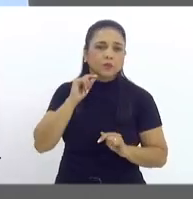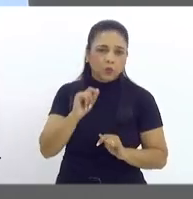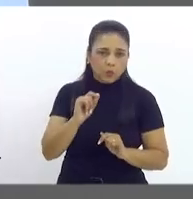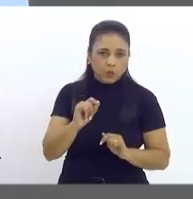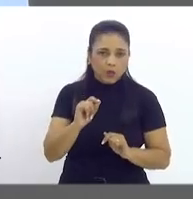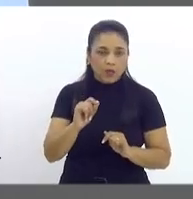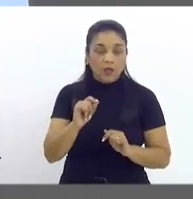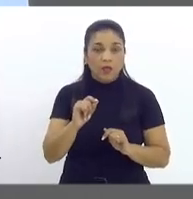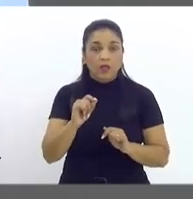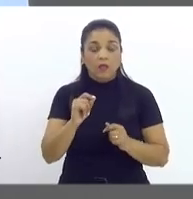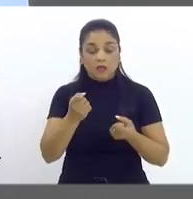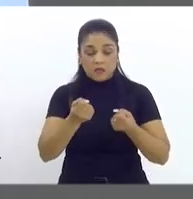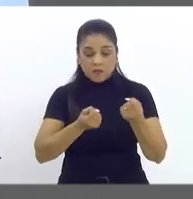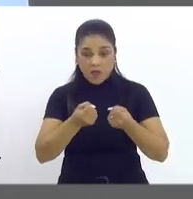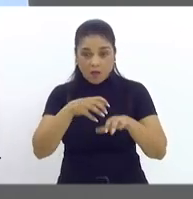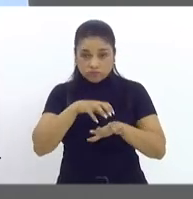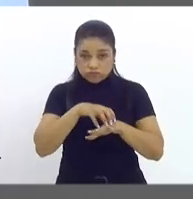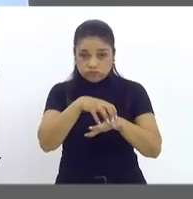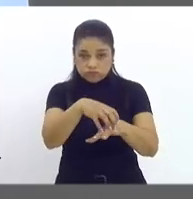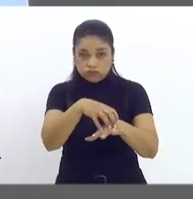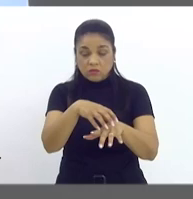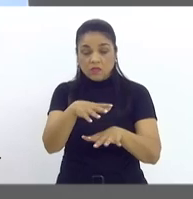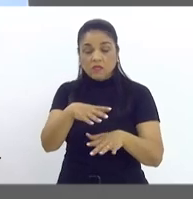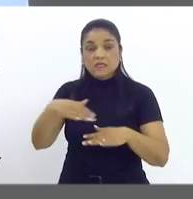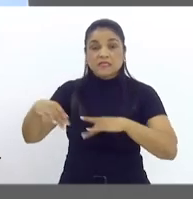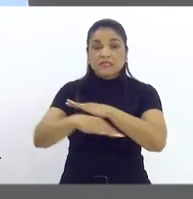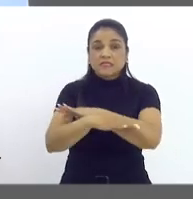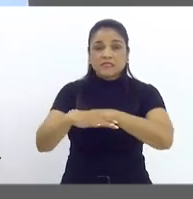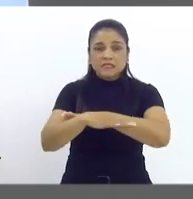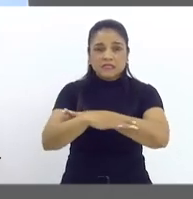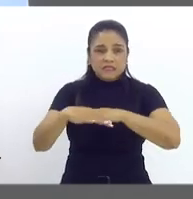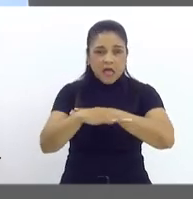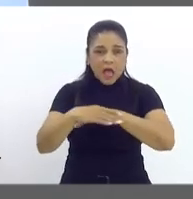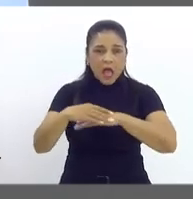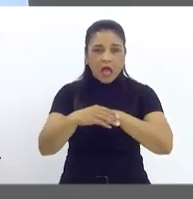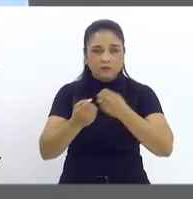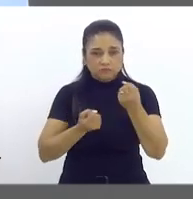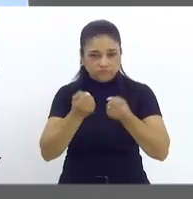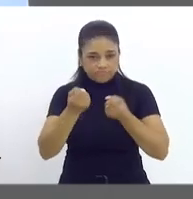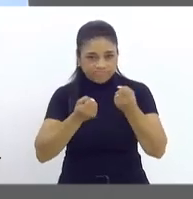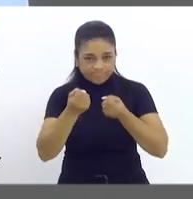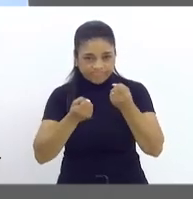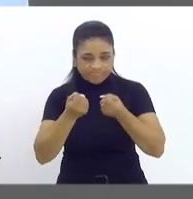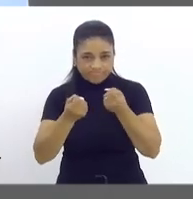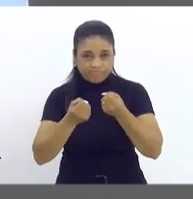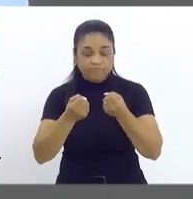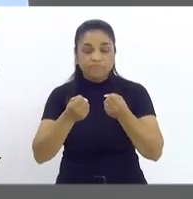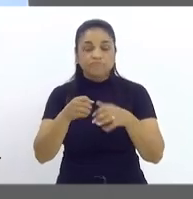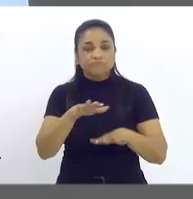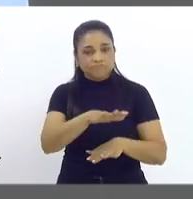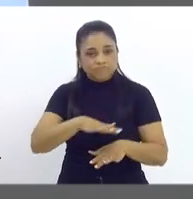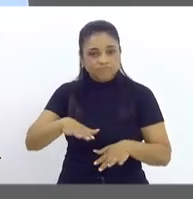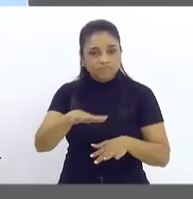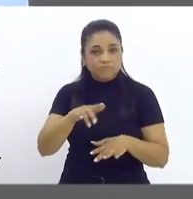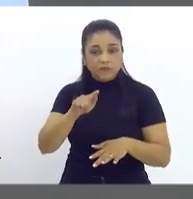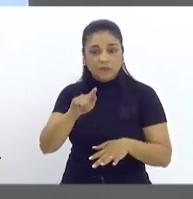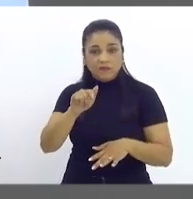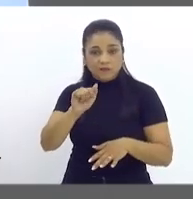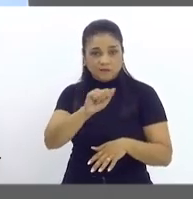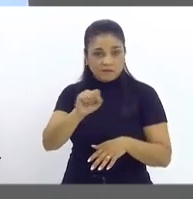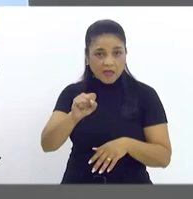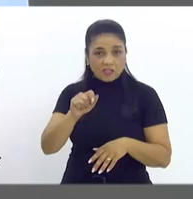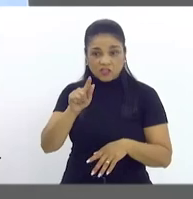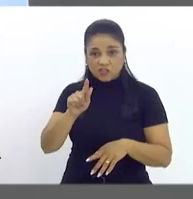limitado à frota de veículos que roda na cidade. Então, a gente acredita que esse mercado ele tem